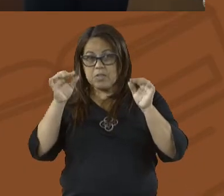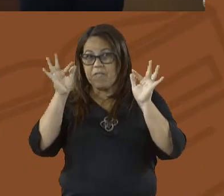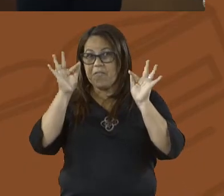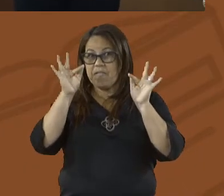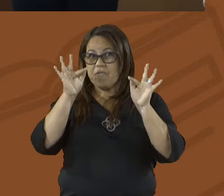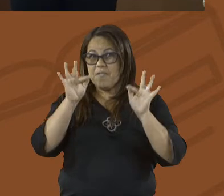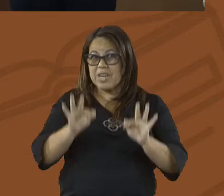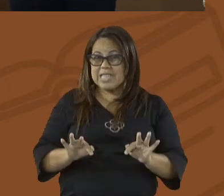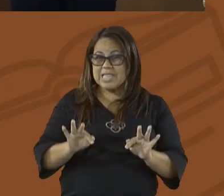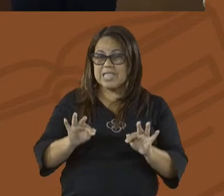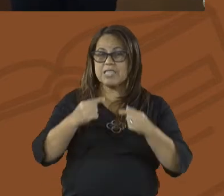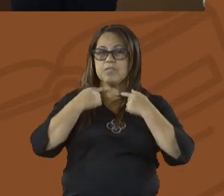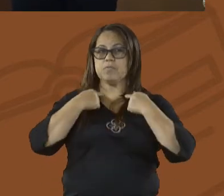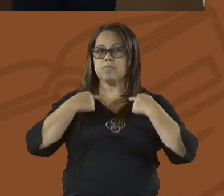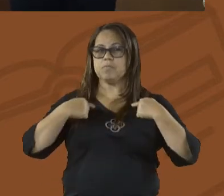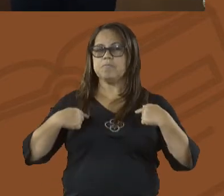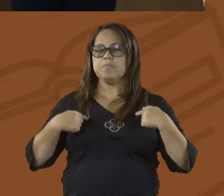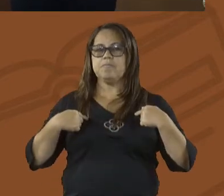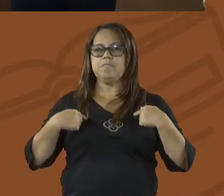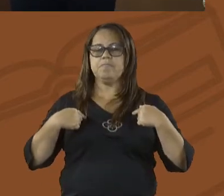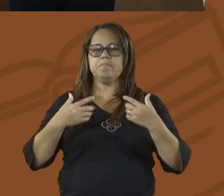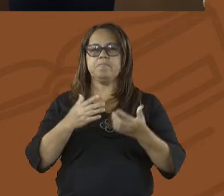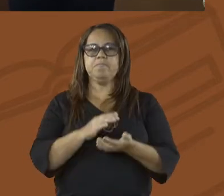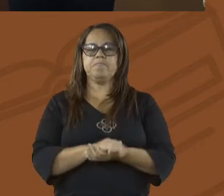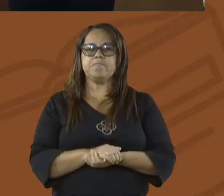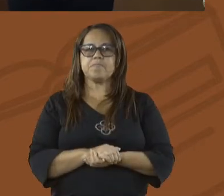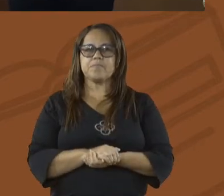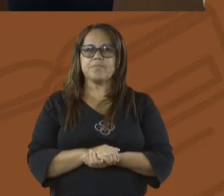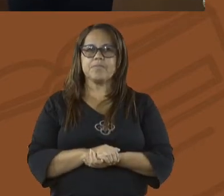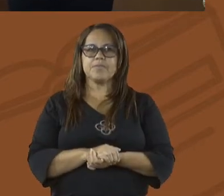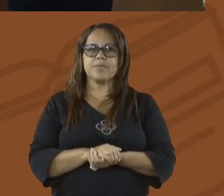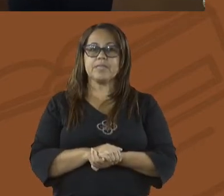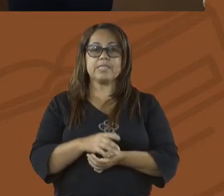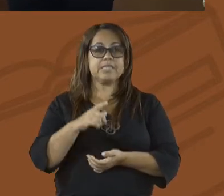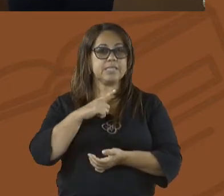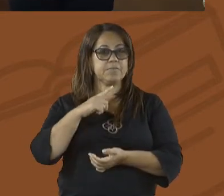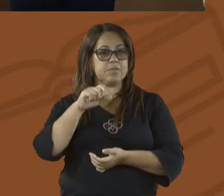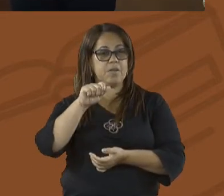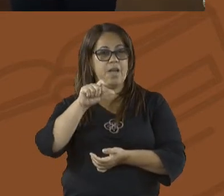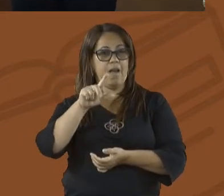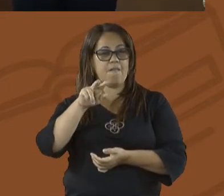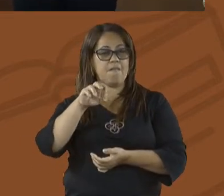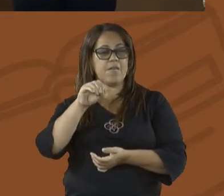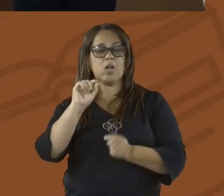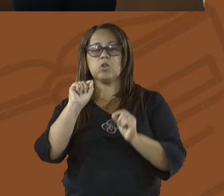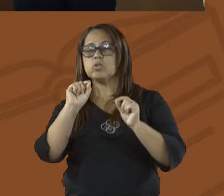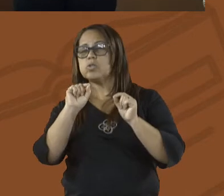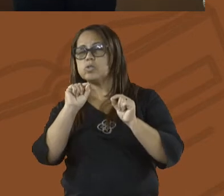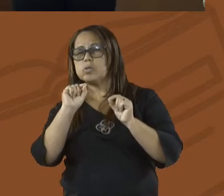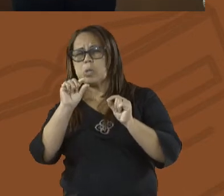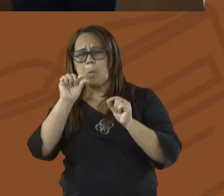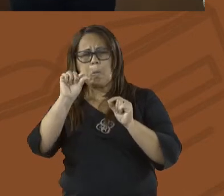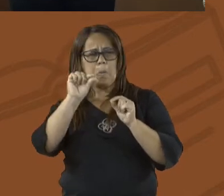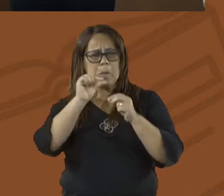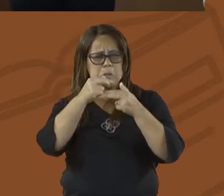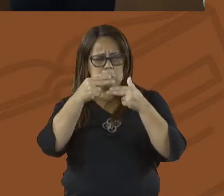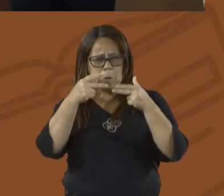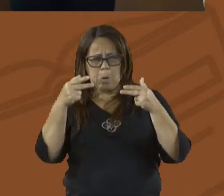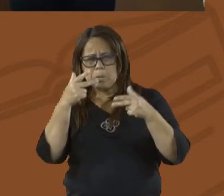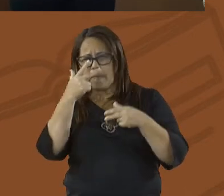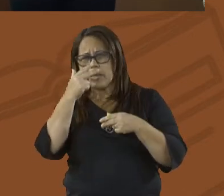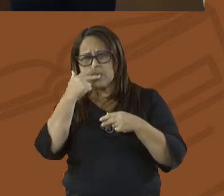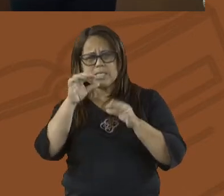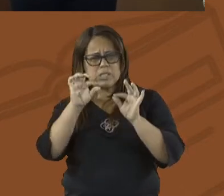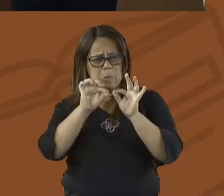traqueia, né, dos brônquios, bronquíolos, vamos ter os alvéolos, que são pequenas bolsas, que parecem cacho de